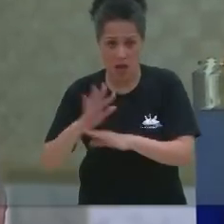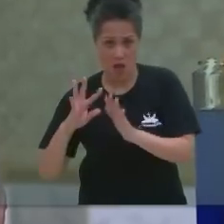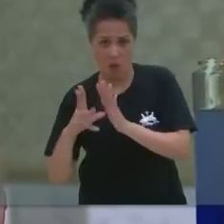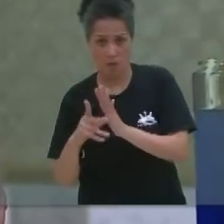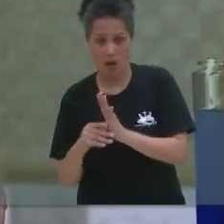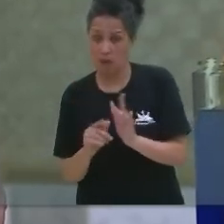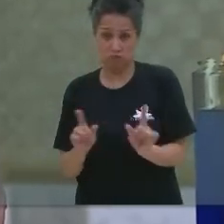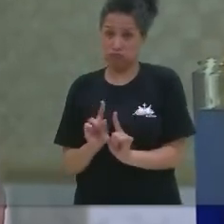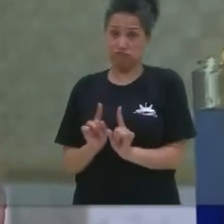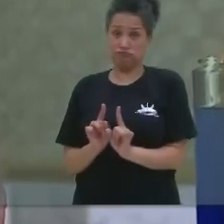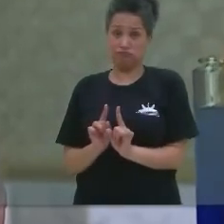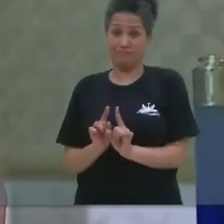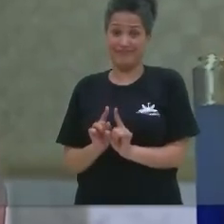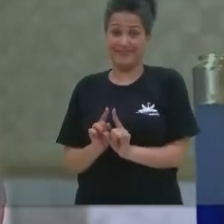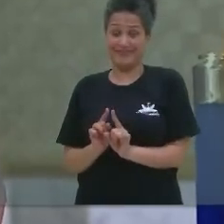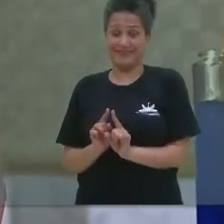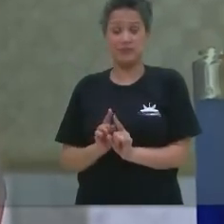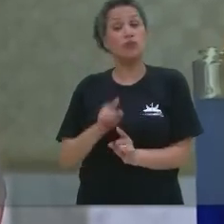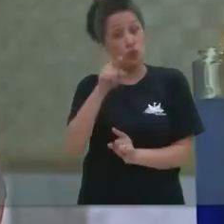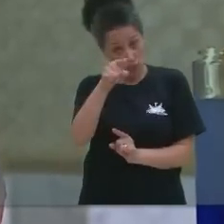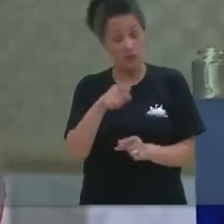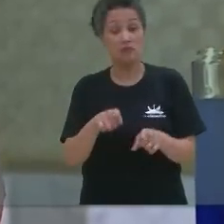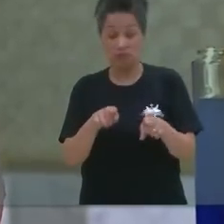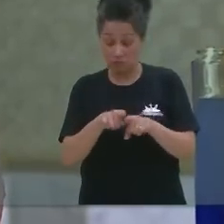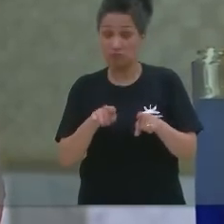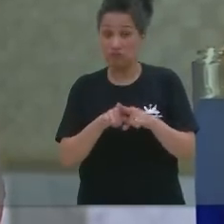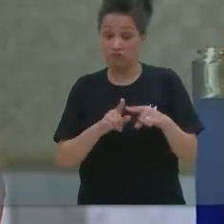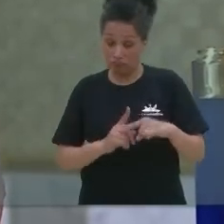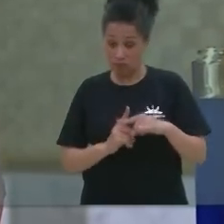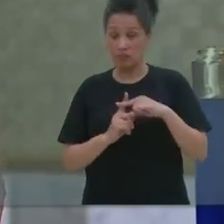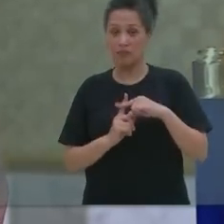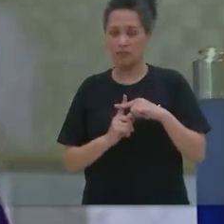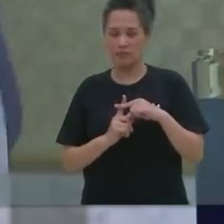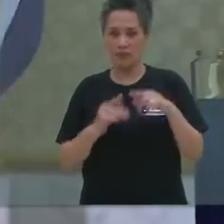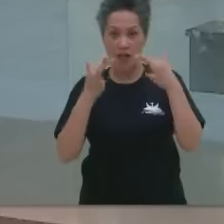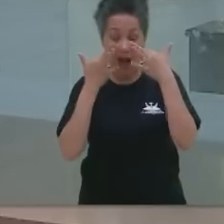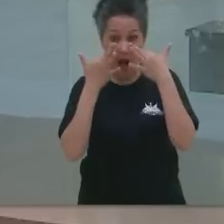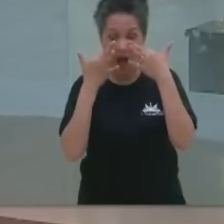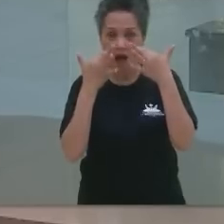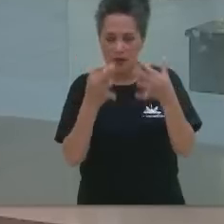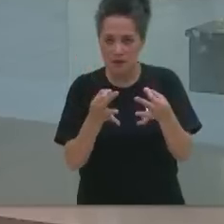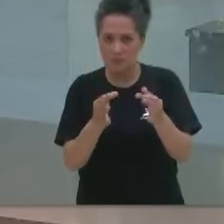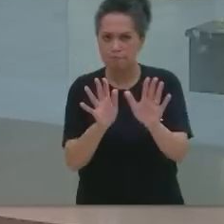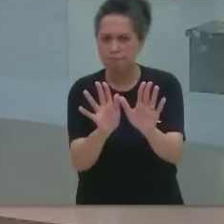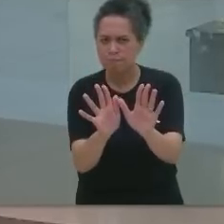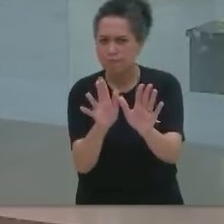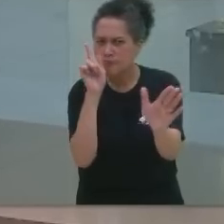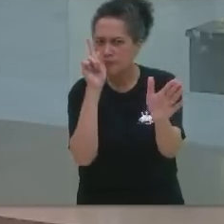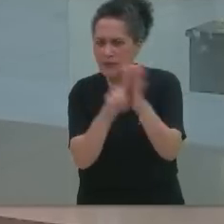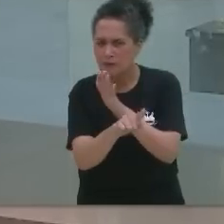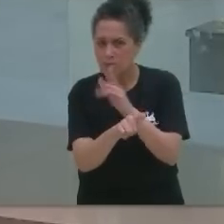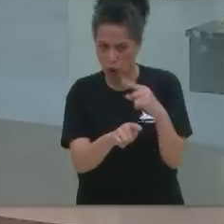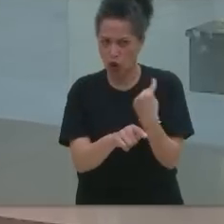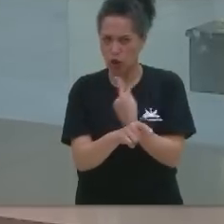cristãos, estejam atentos. E a pergunta, será que nós estamos?